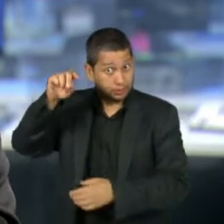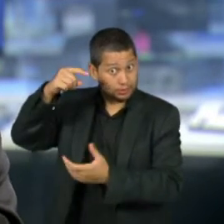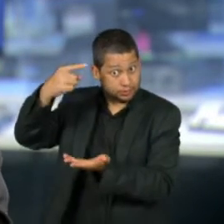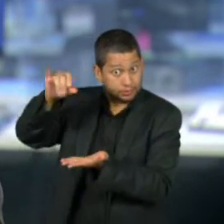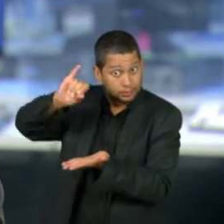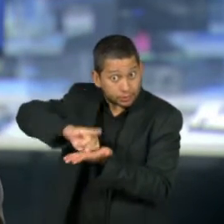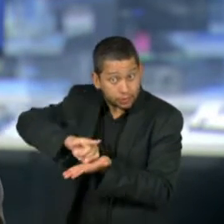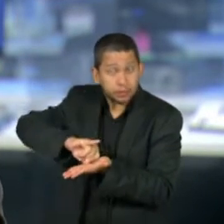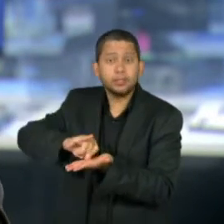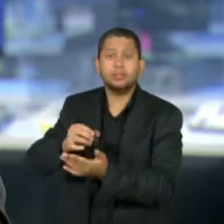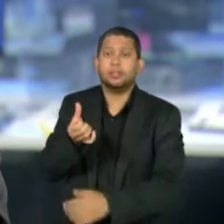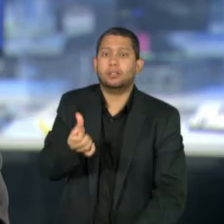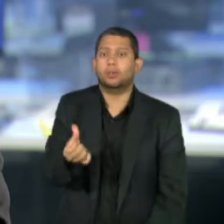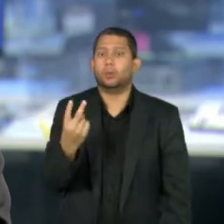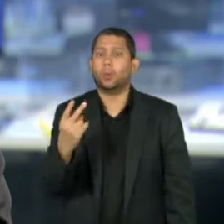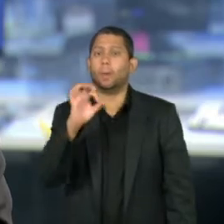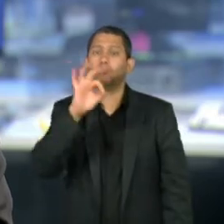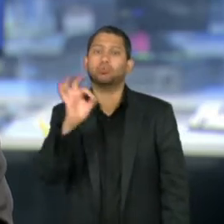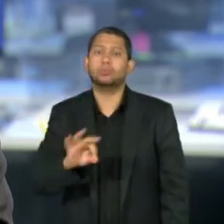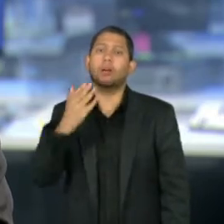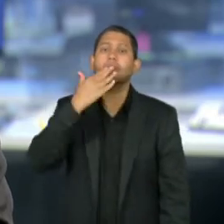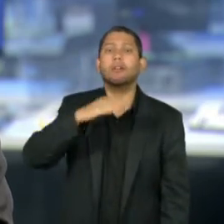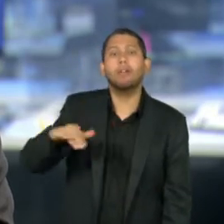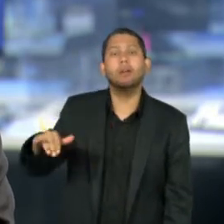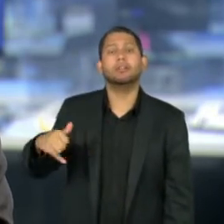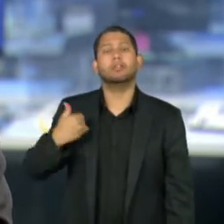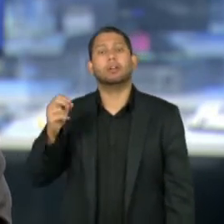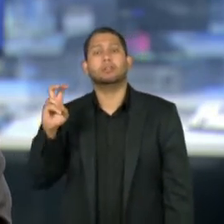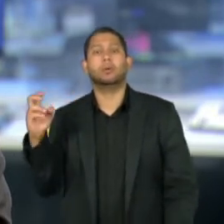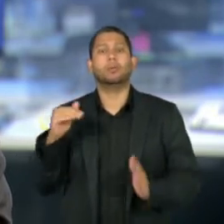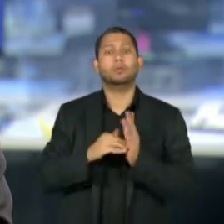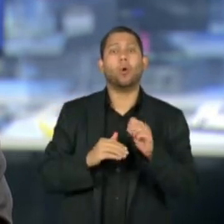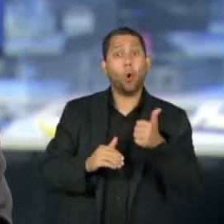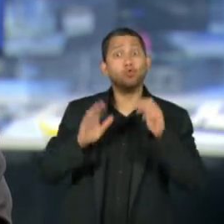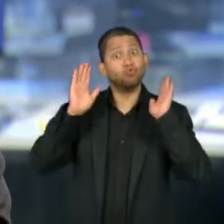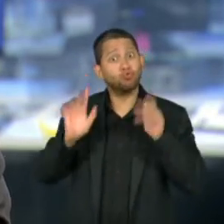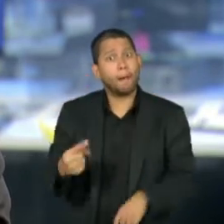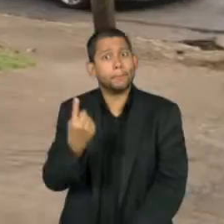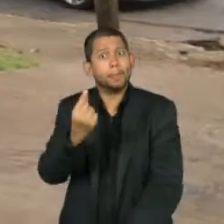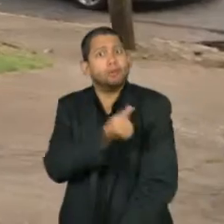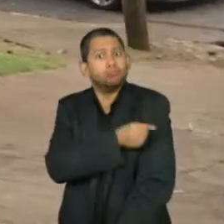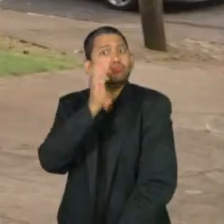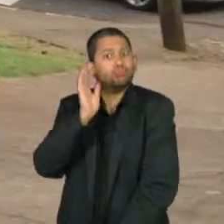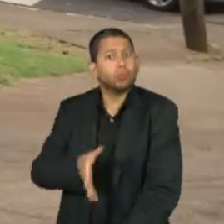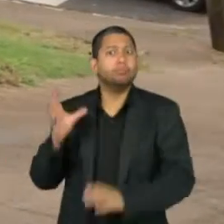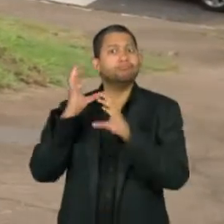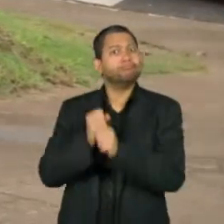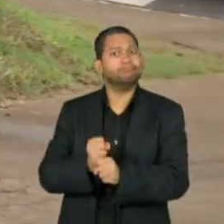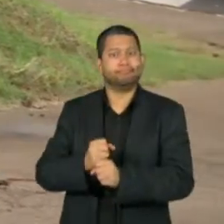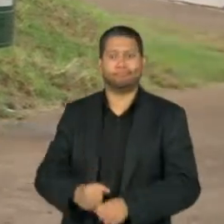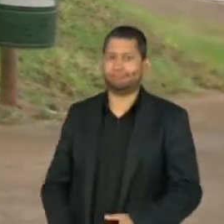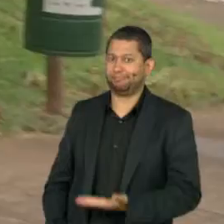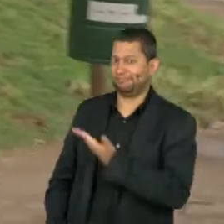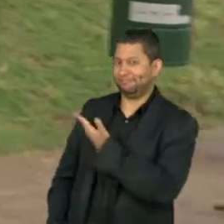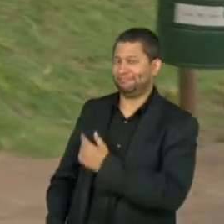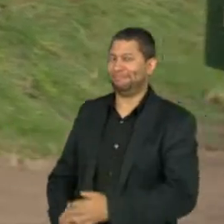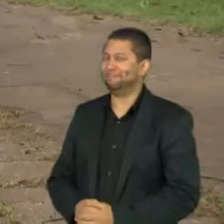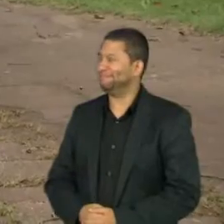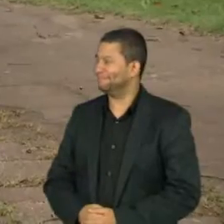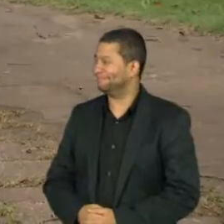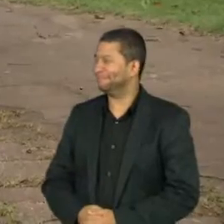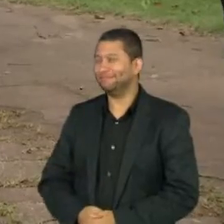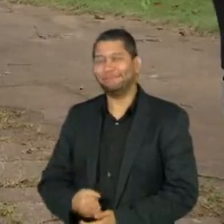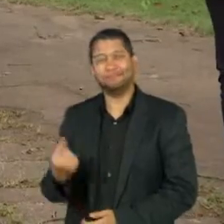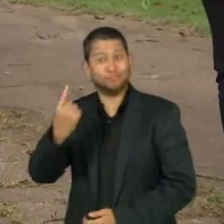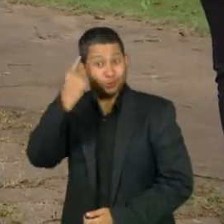de 5 a 11 anos já tomaram a primeira dose da vacina contra a Covid-19. No primeiro dia de volta às aulas,